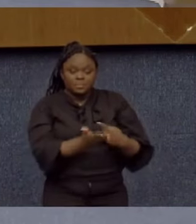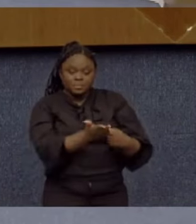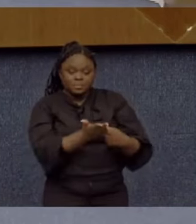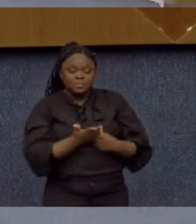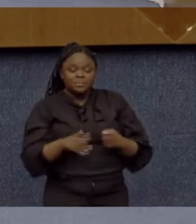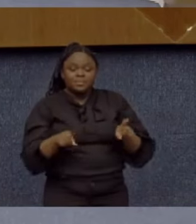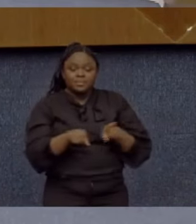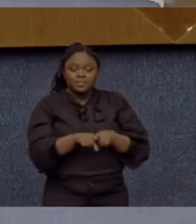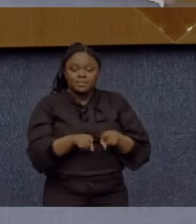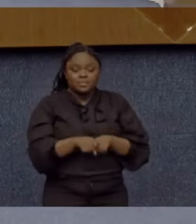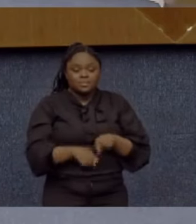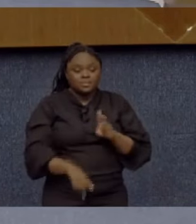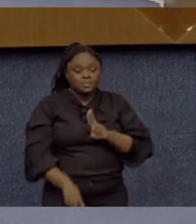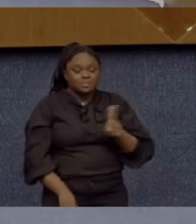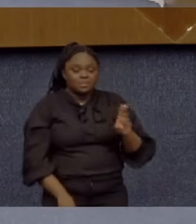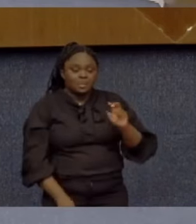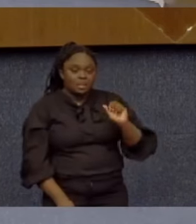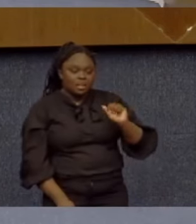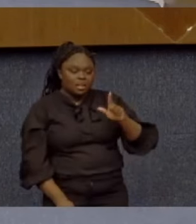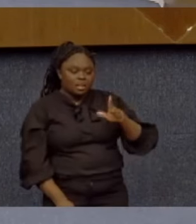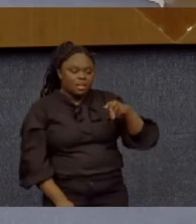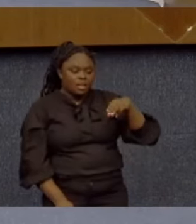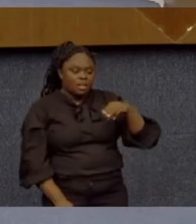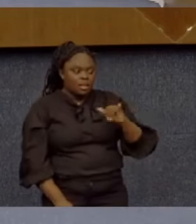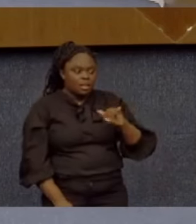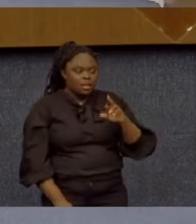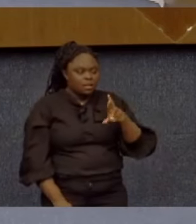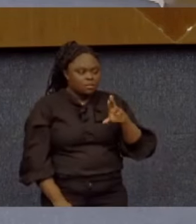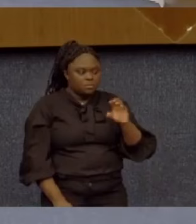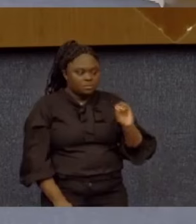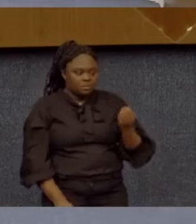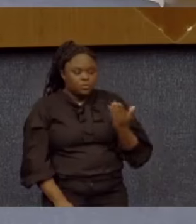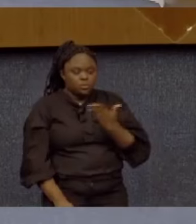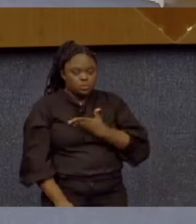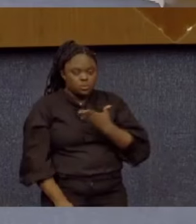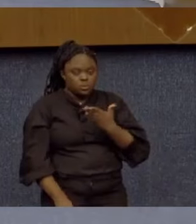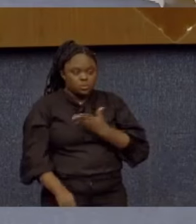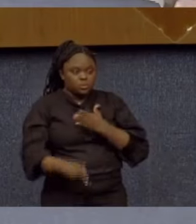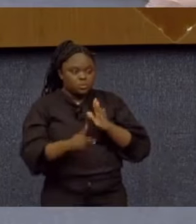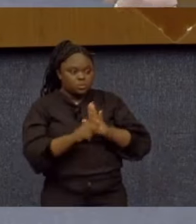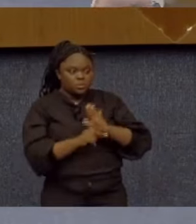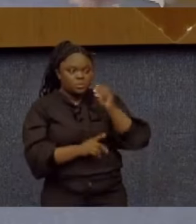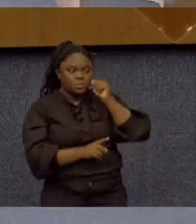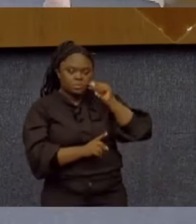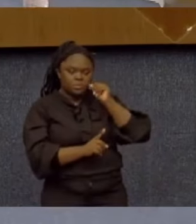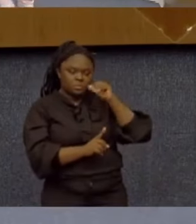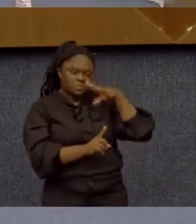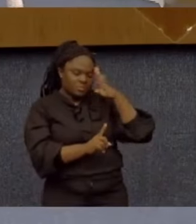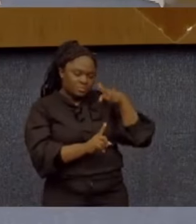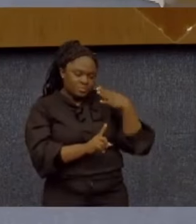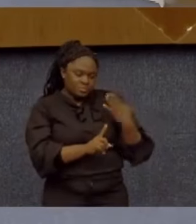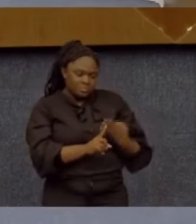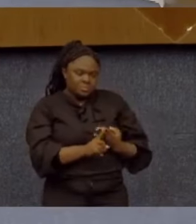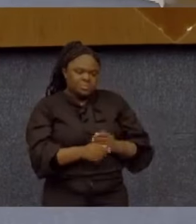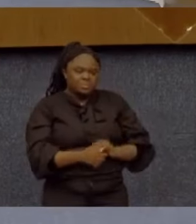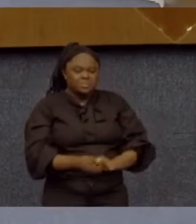Convidamos também Almiro Amaro Melgaço da Silva, amigo da homenageada.